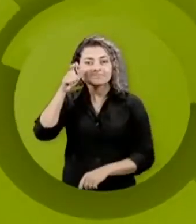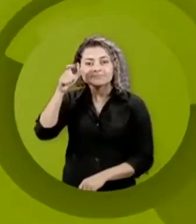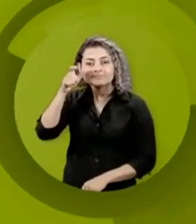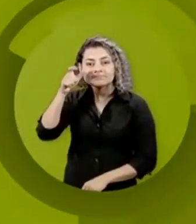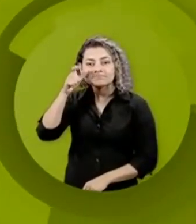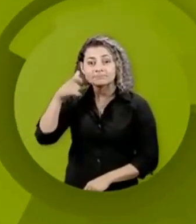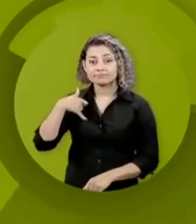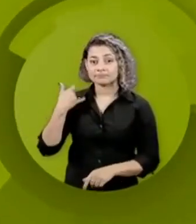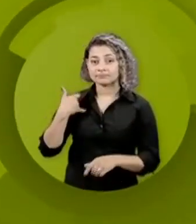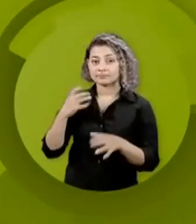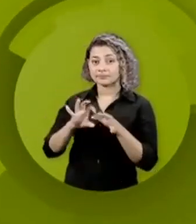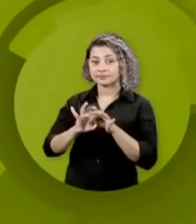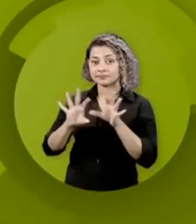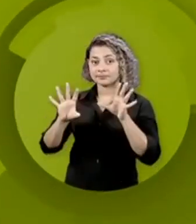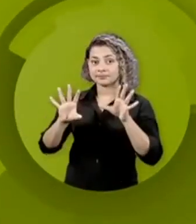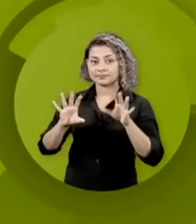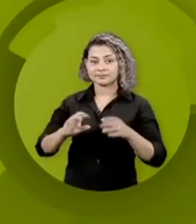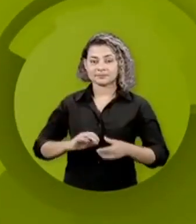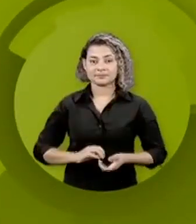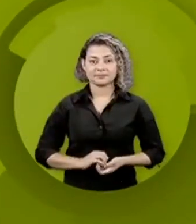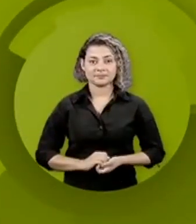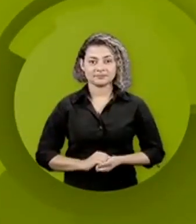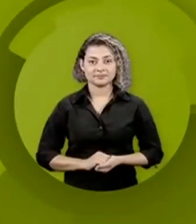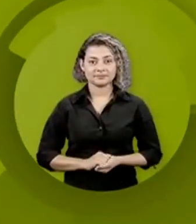programa a seguir é livre para todos os públicos.